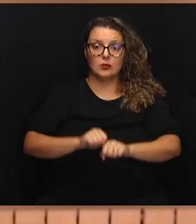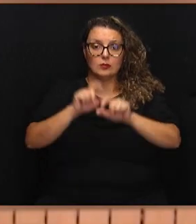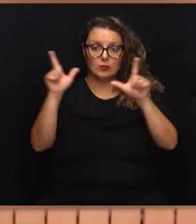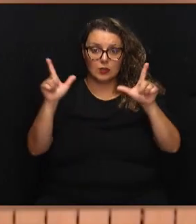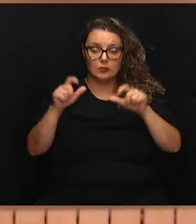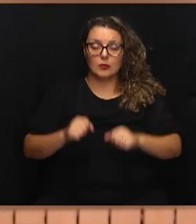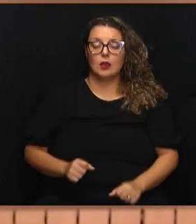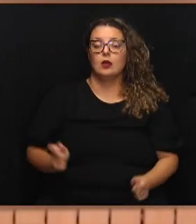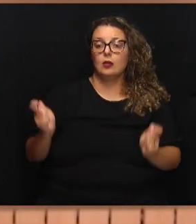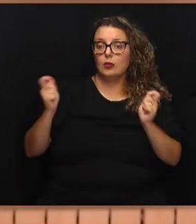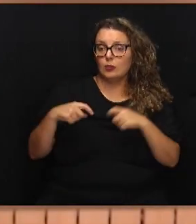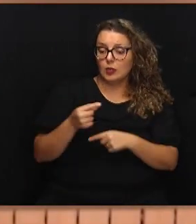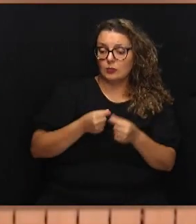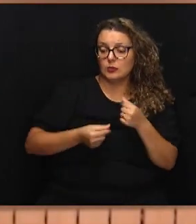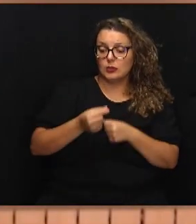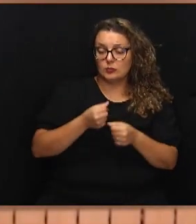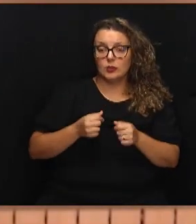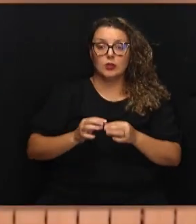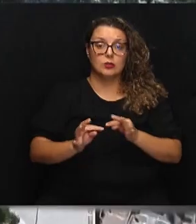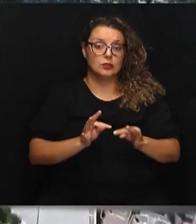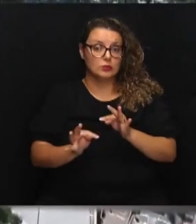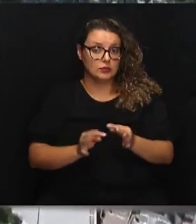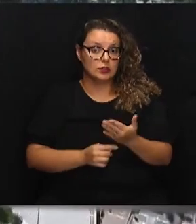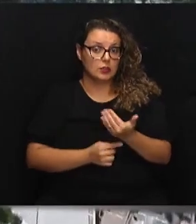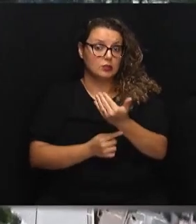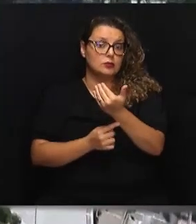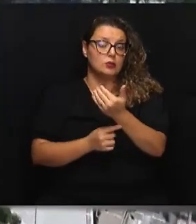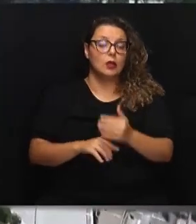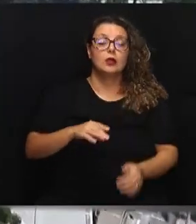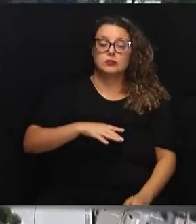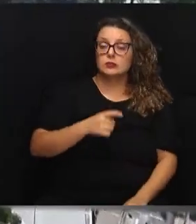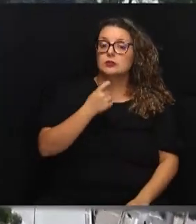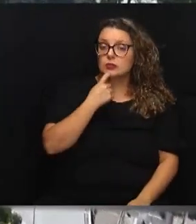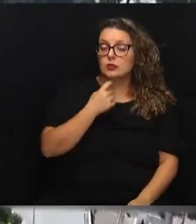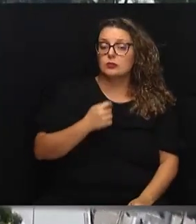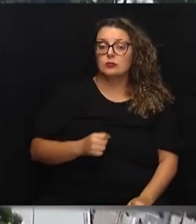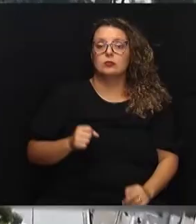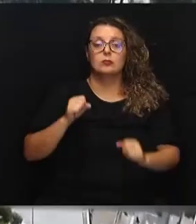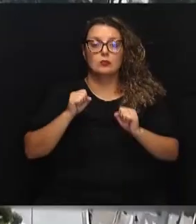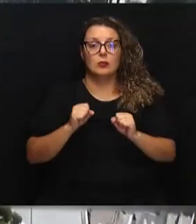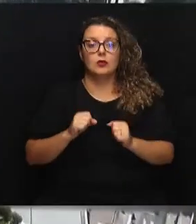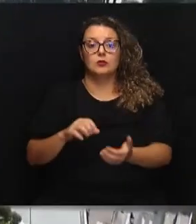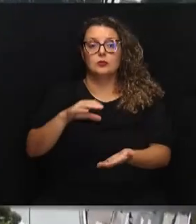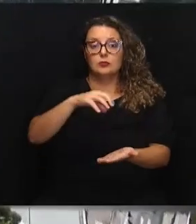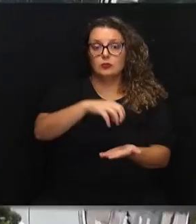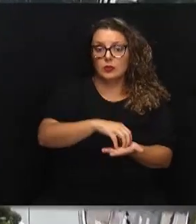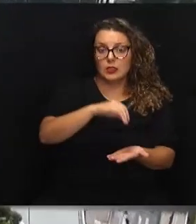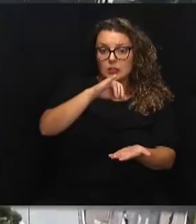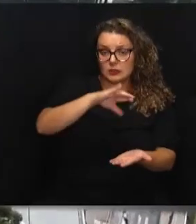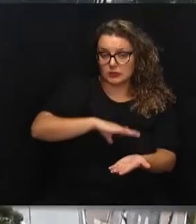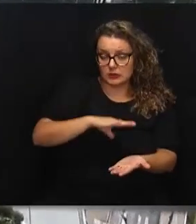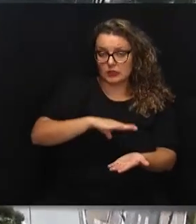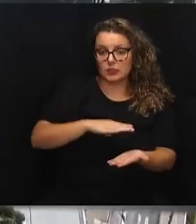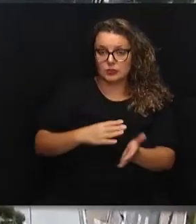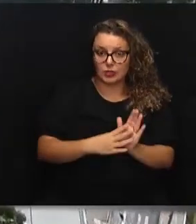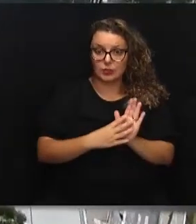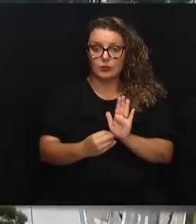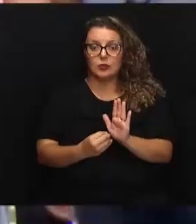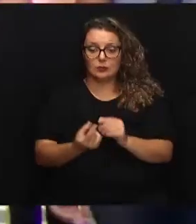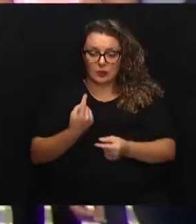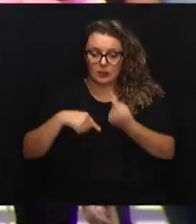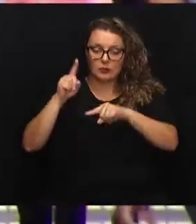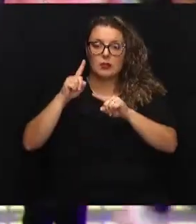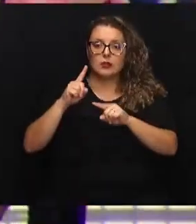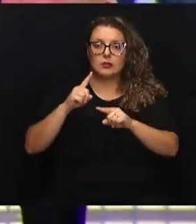seu potencial econômico e tecnológico, Campinas pode vir a se tornar uma cidade modelo na superação da escala